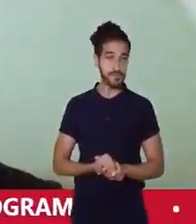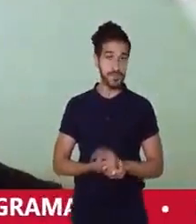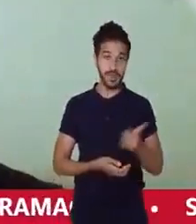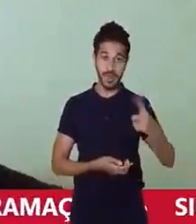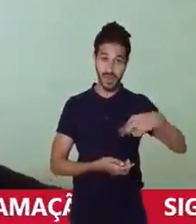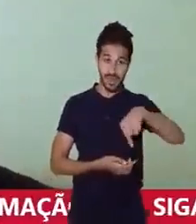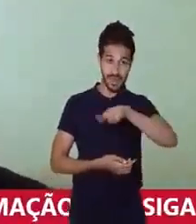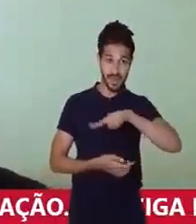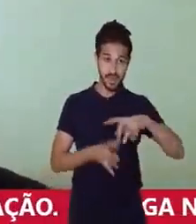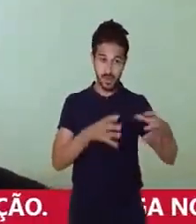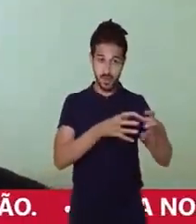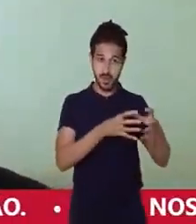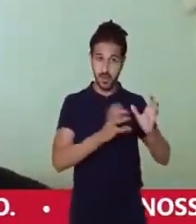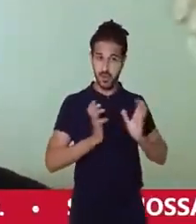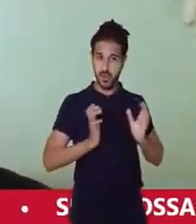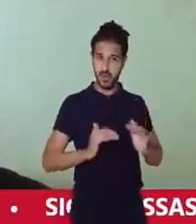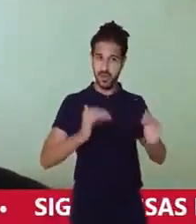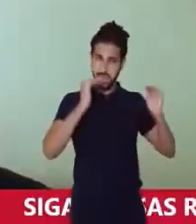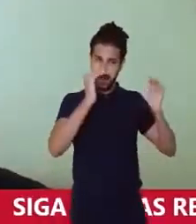eles querem